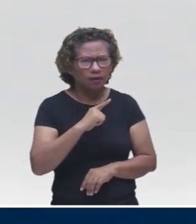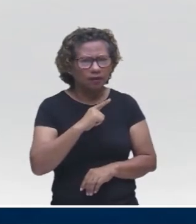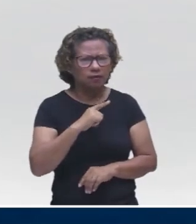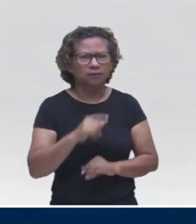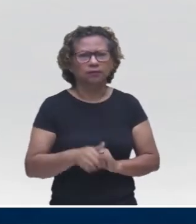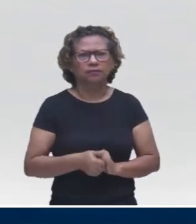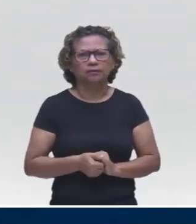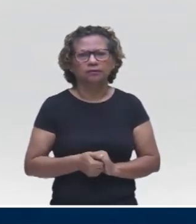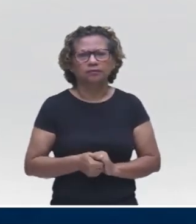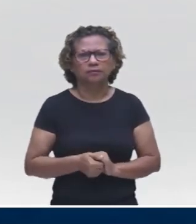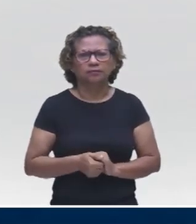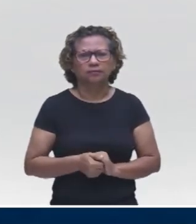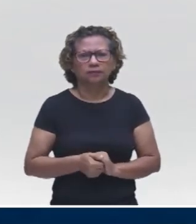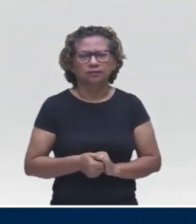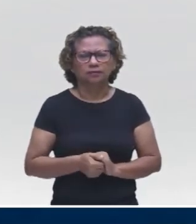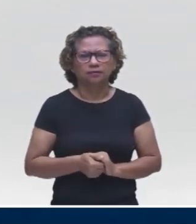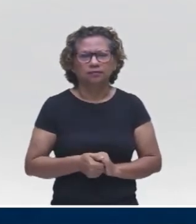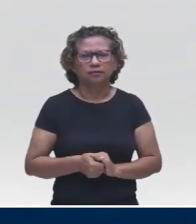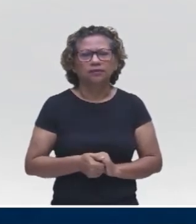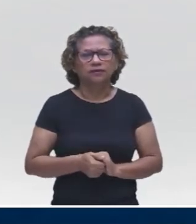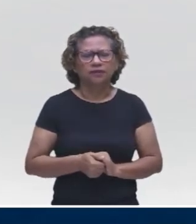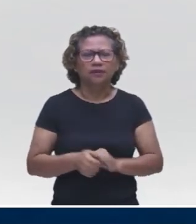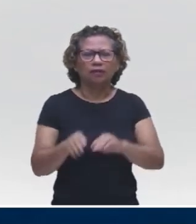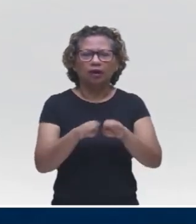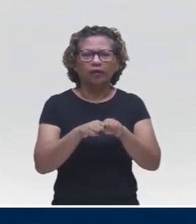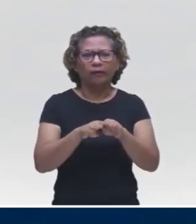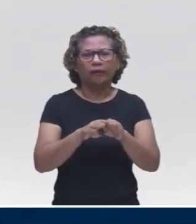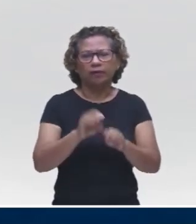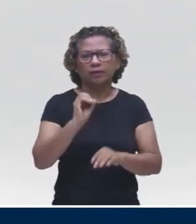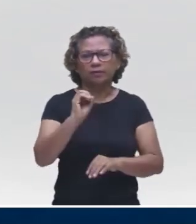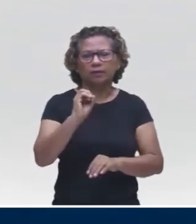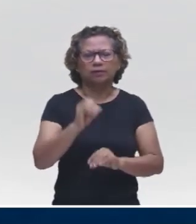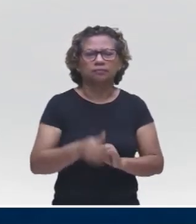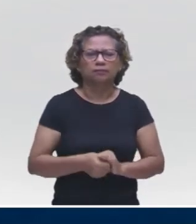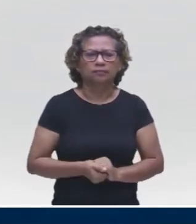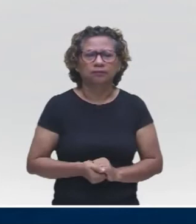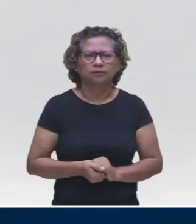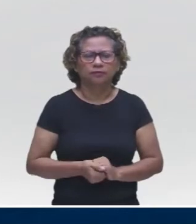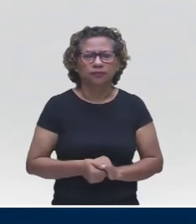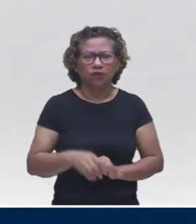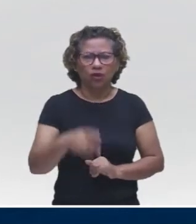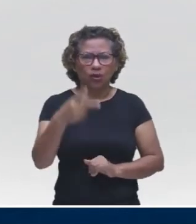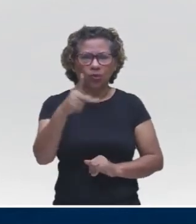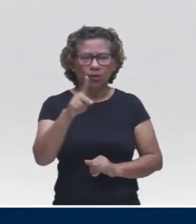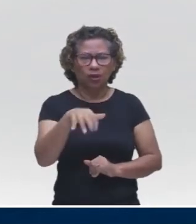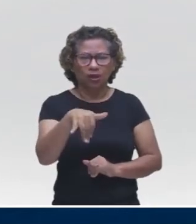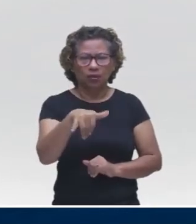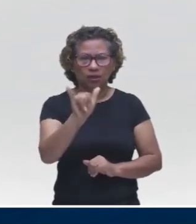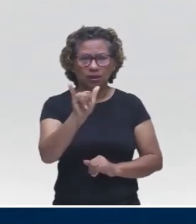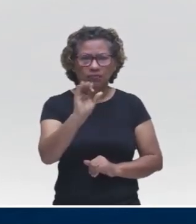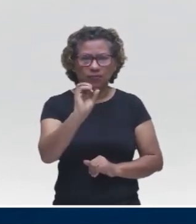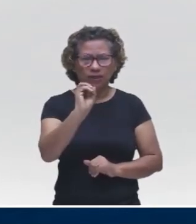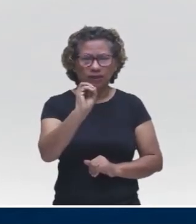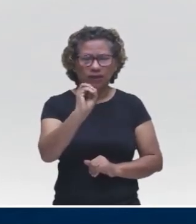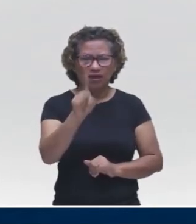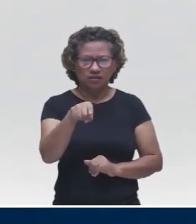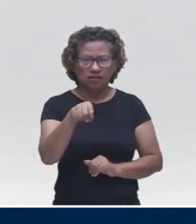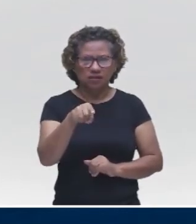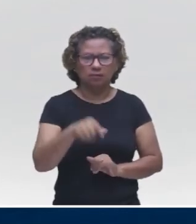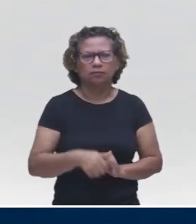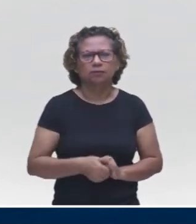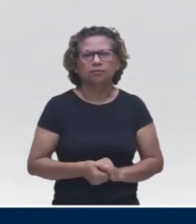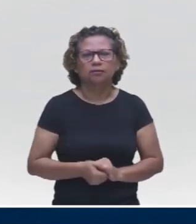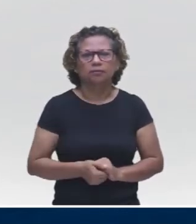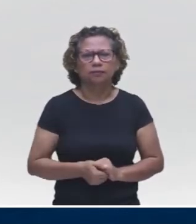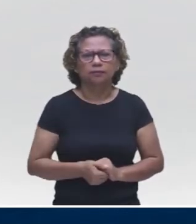a f de x igual a zero. Ou seja, o teu y vale zero. Por quê? Esse cidadão aqui,